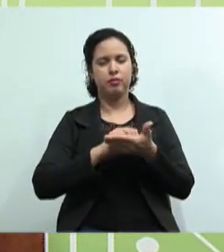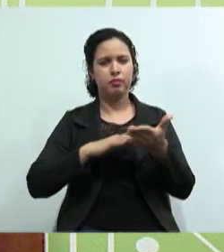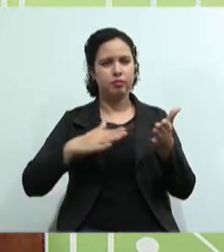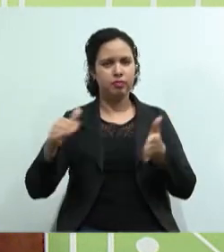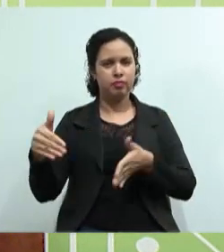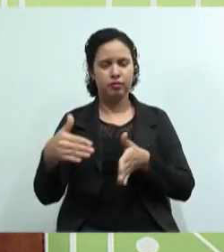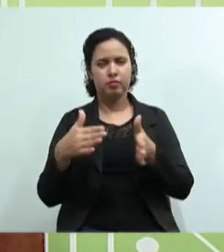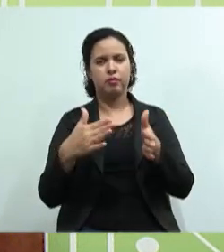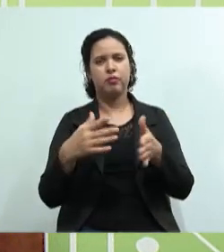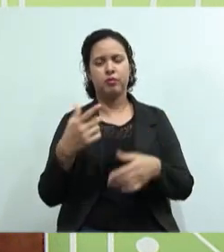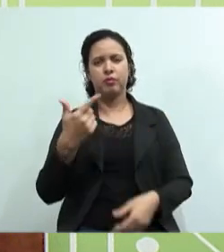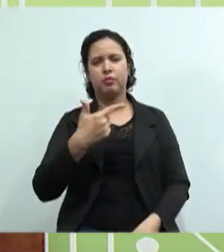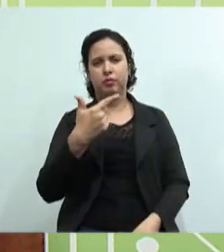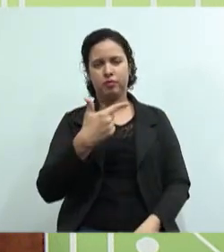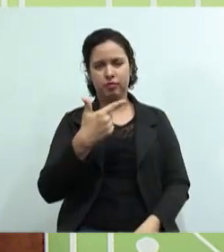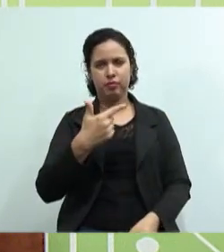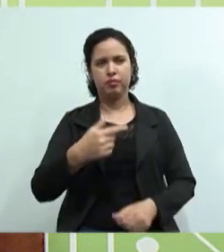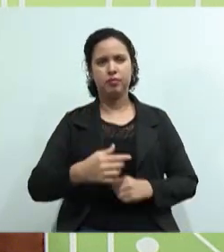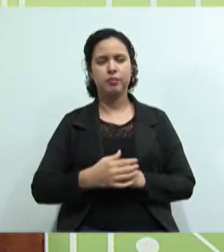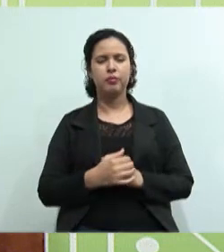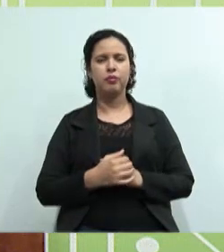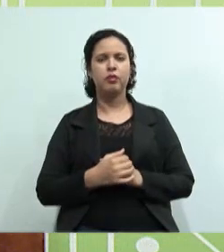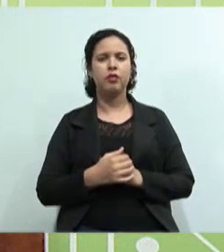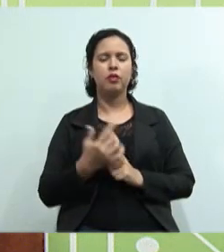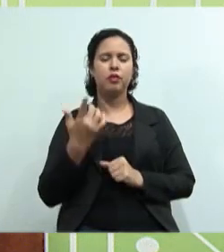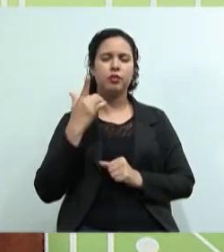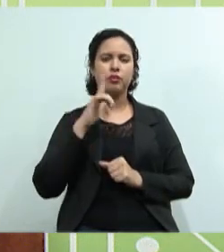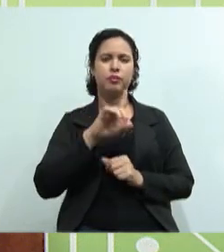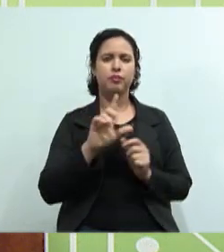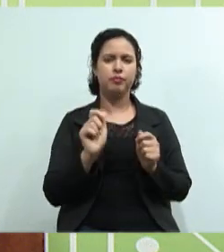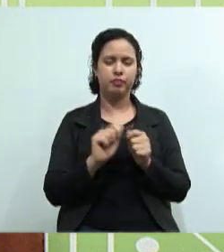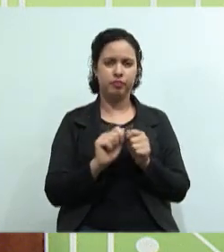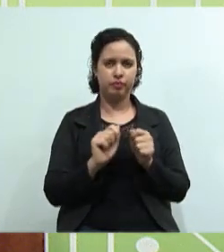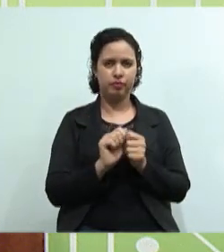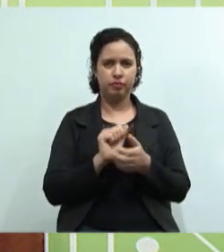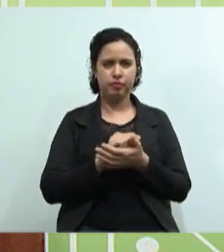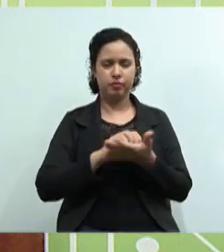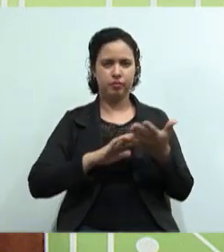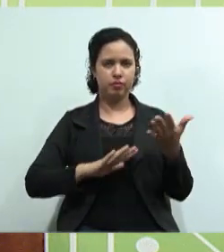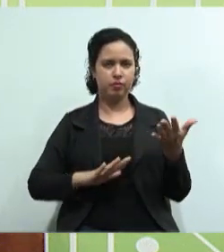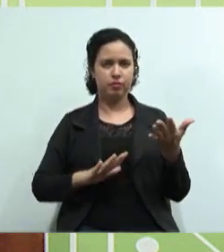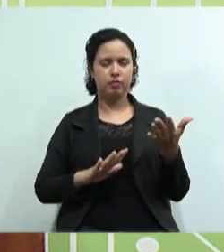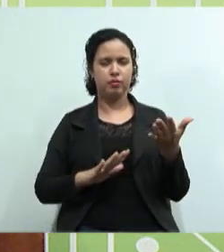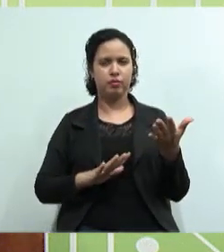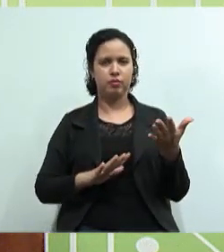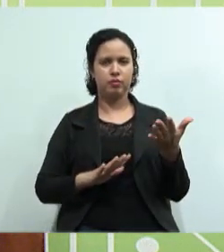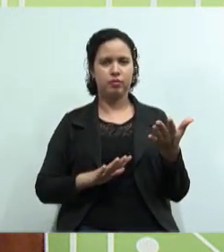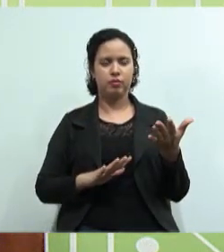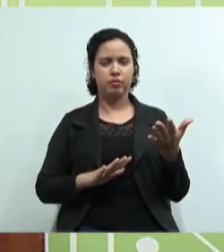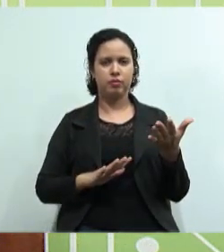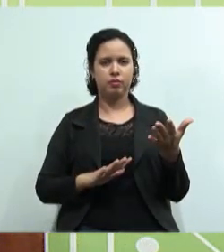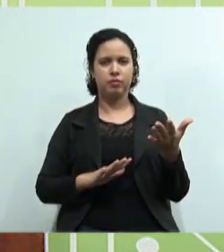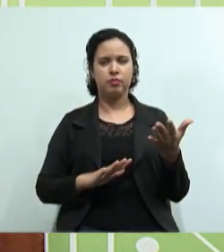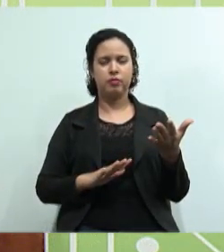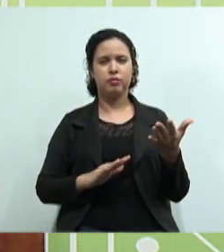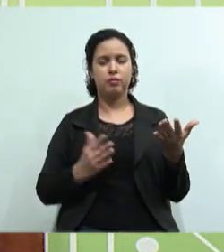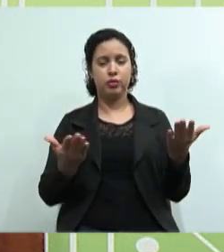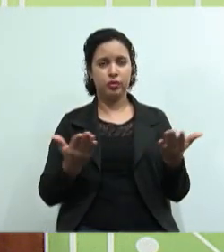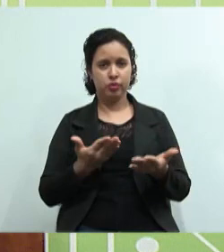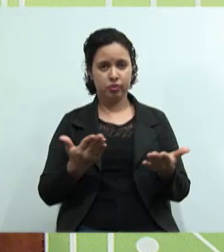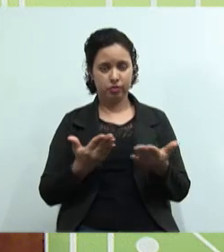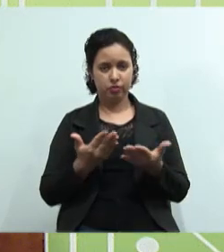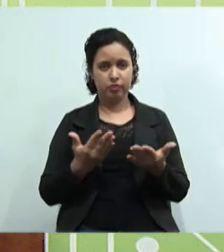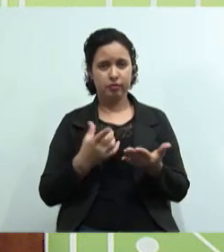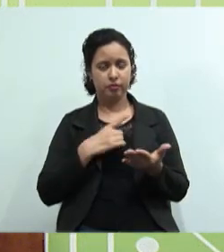externas eu vou disponibilizar lá, porque para vocês conseguirem fazer a atividade do exercício da aula de hoje, que nós temos